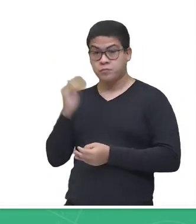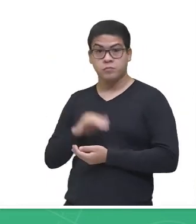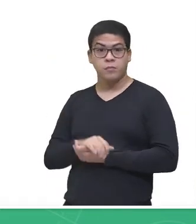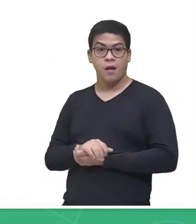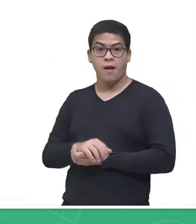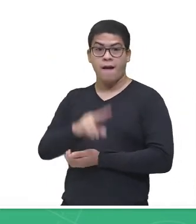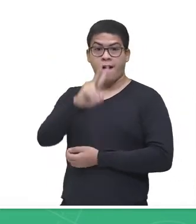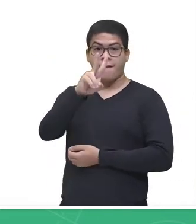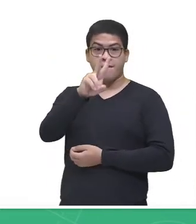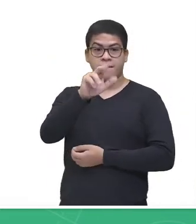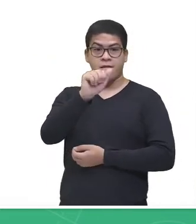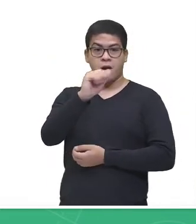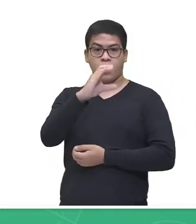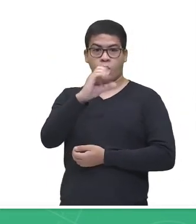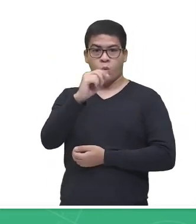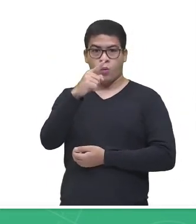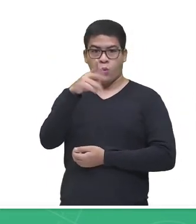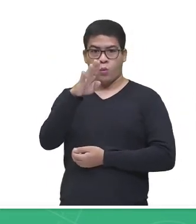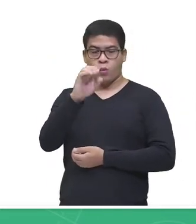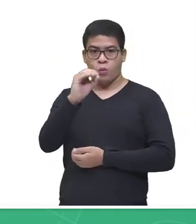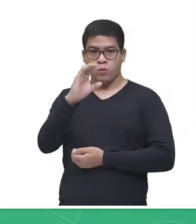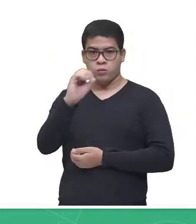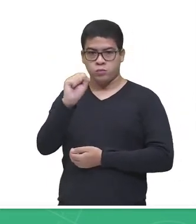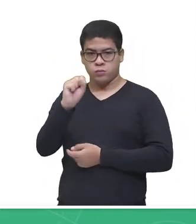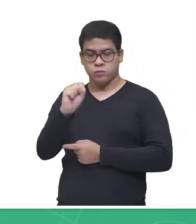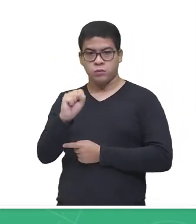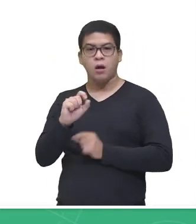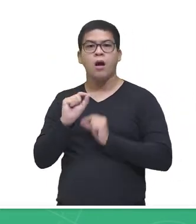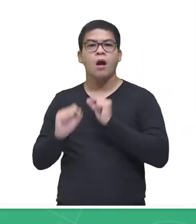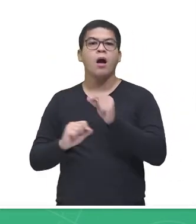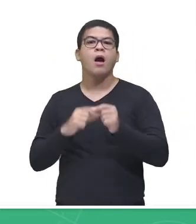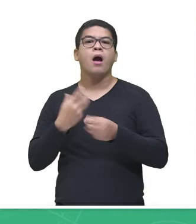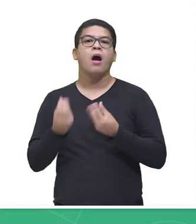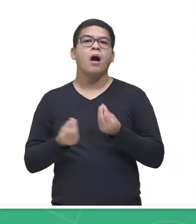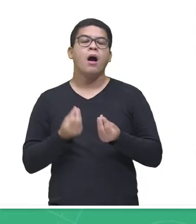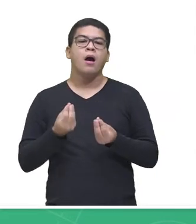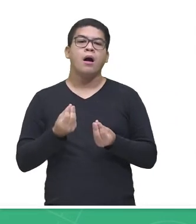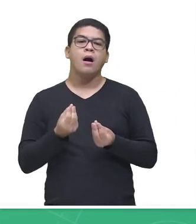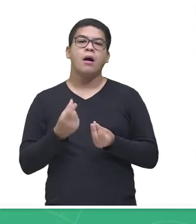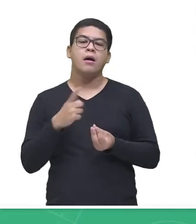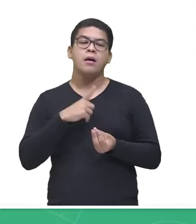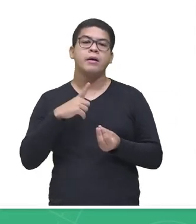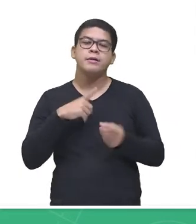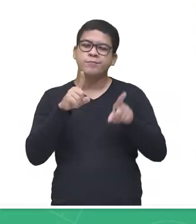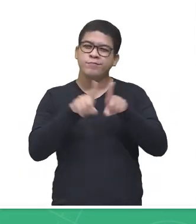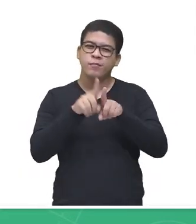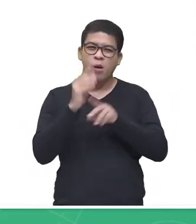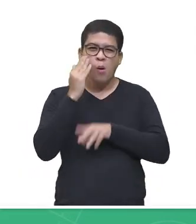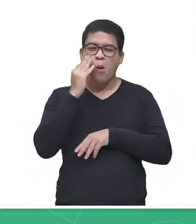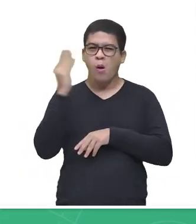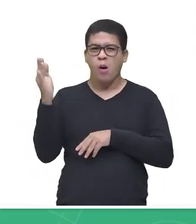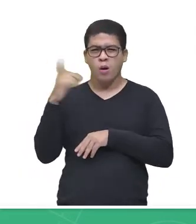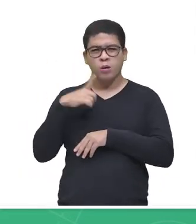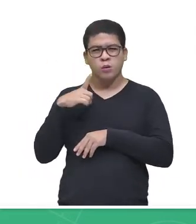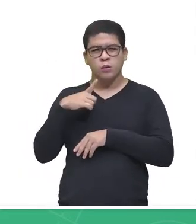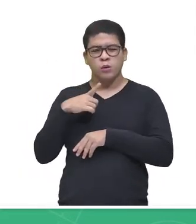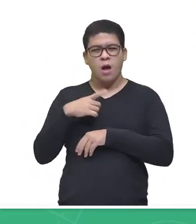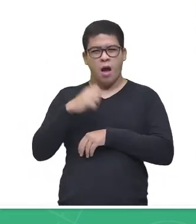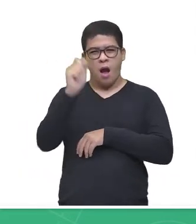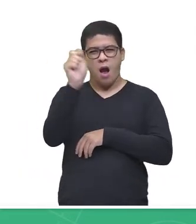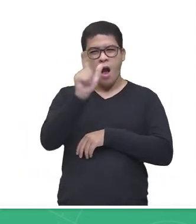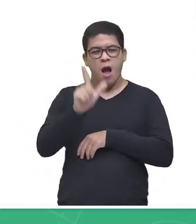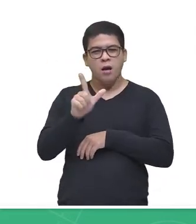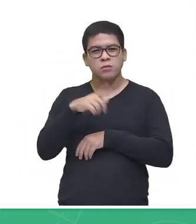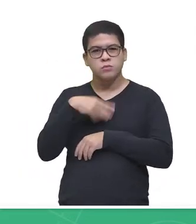vacúolos. Os vacúolos são mais abundantes nas células vegetais e a gente pode observar aí na imagem que ele está em azul dentro